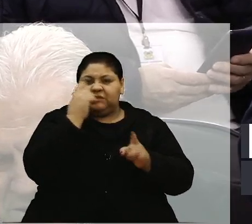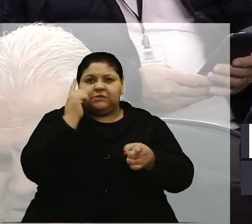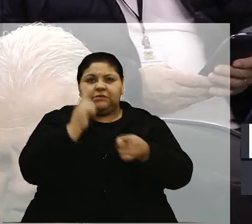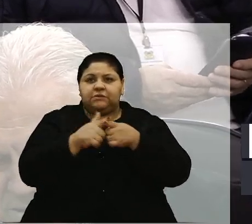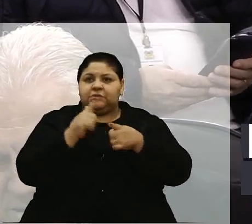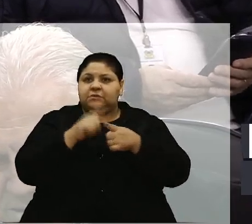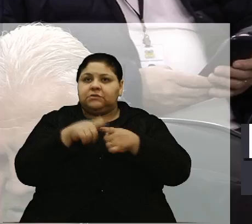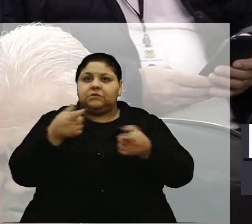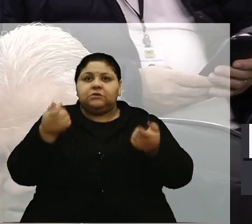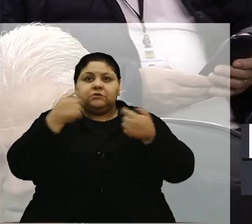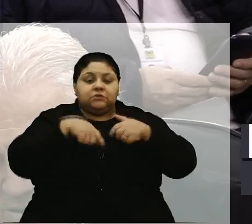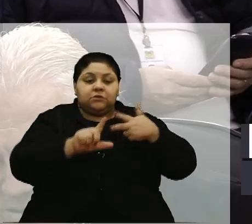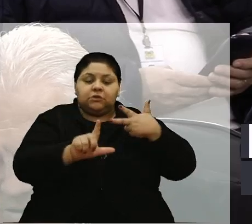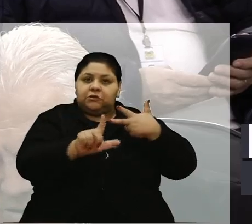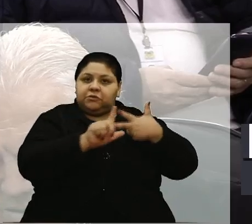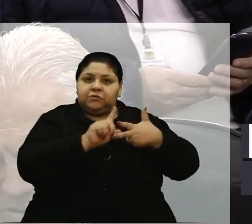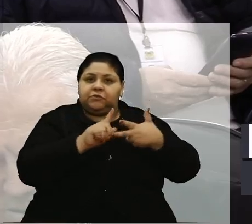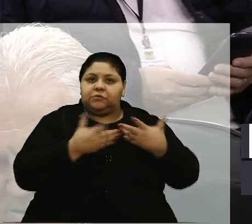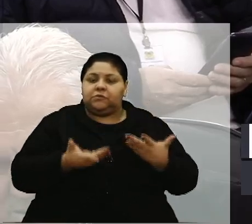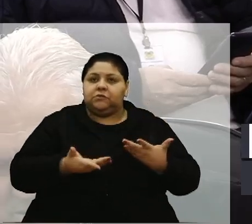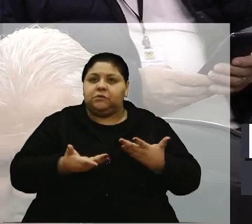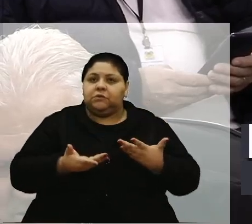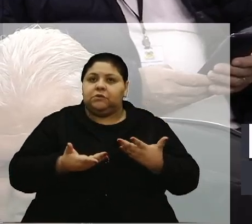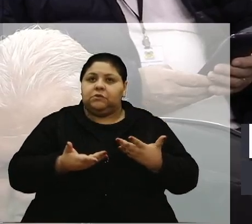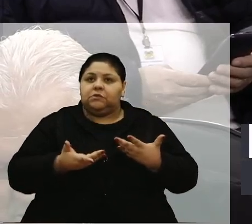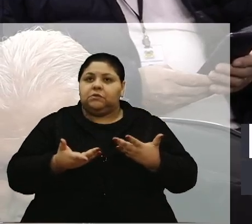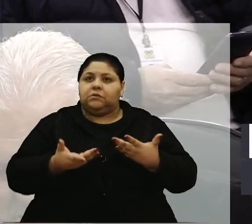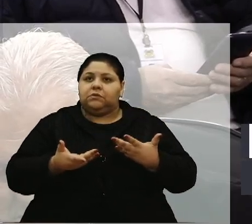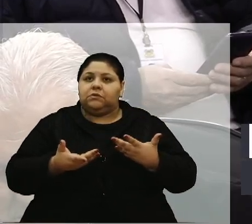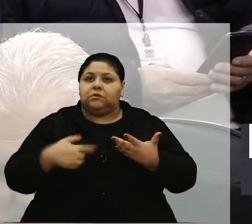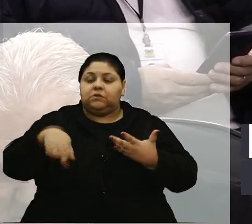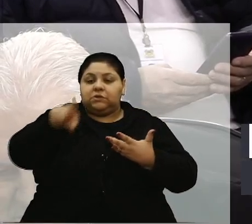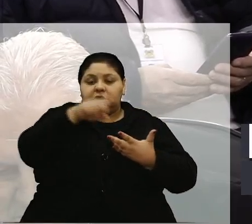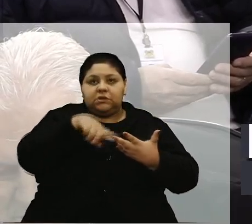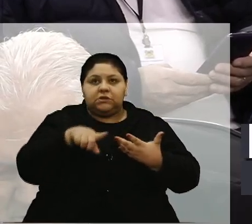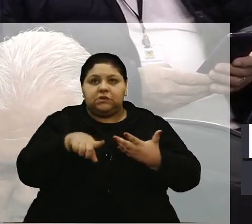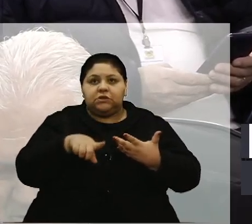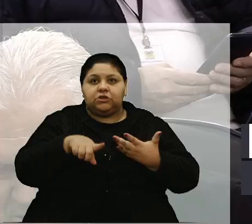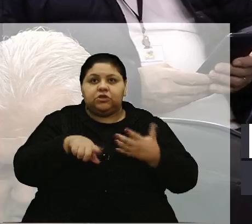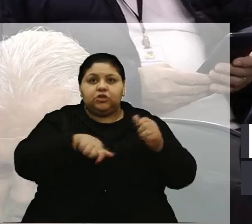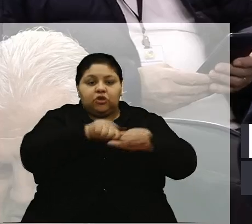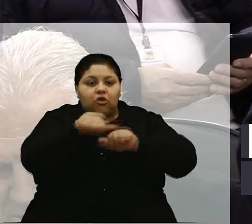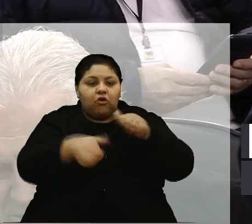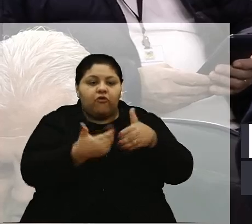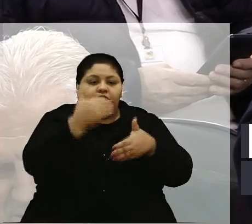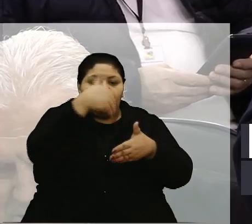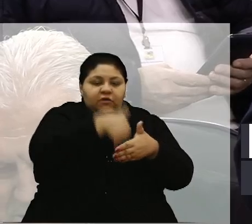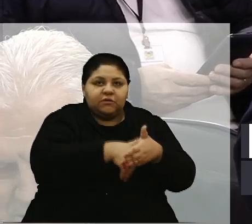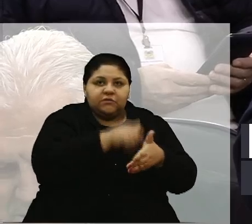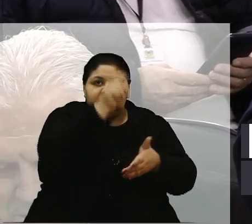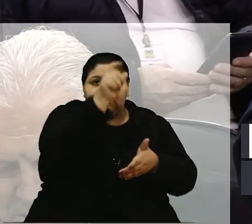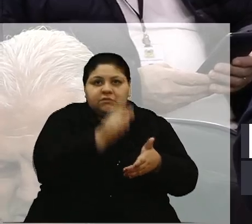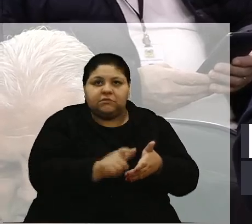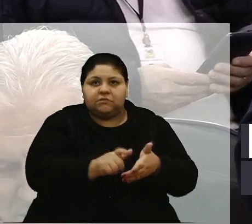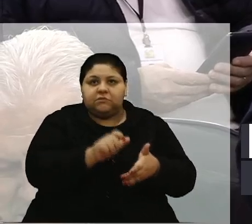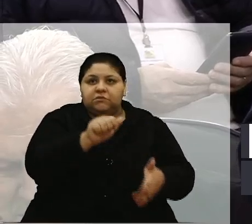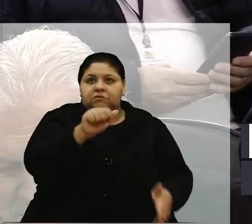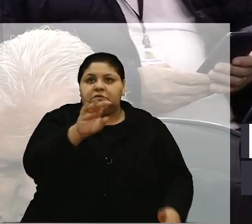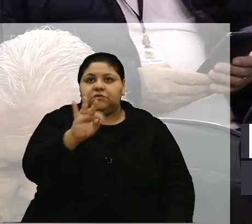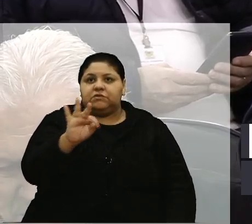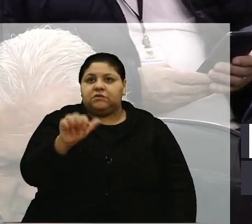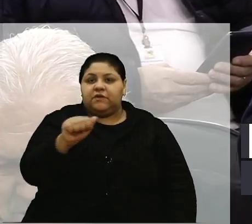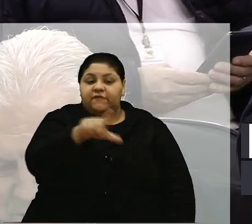não precisa do Legislativo, não precisa de a gente a cada 4 anos renovar o voto das pessoas nas urnas e a STF decidir pela